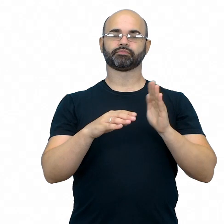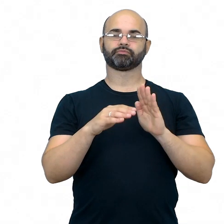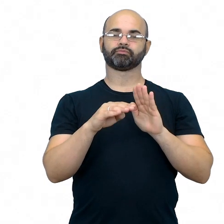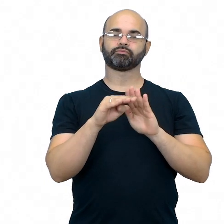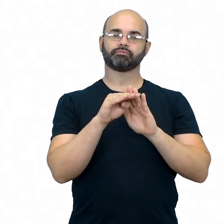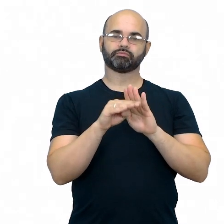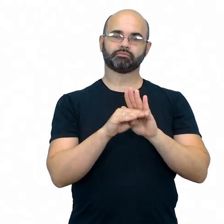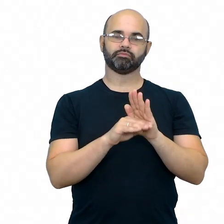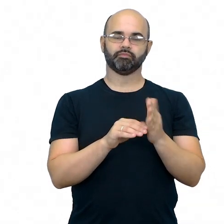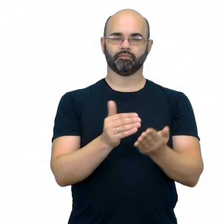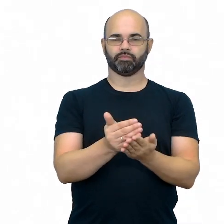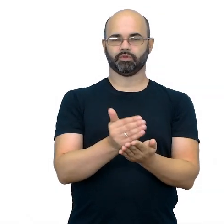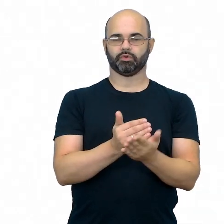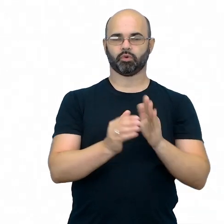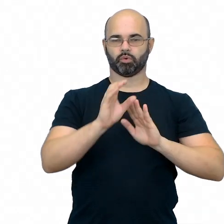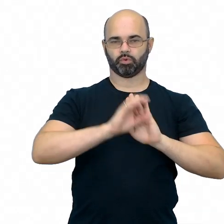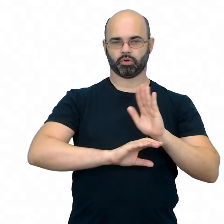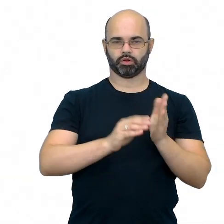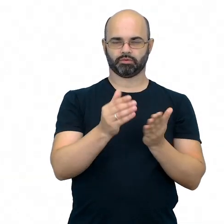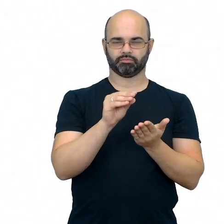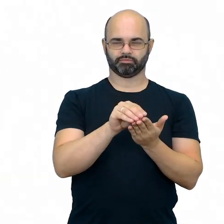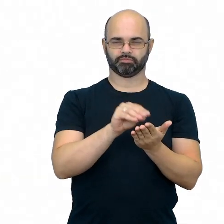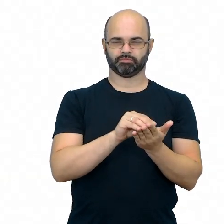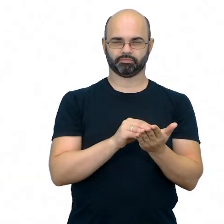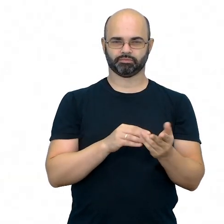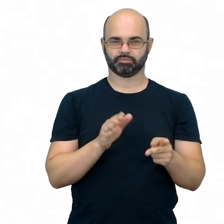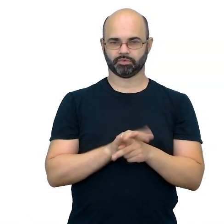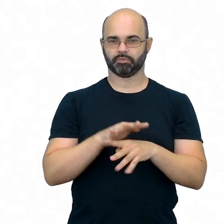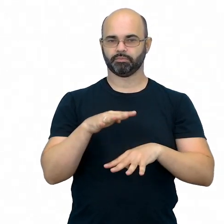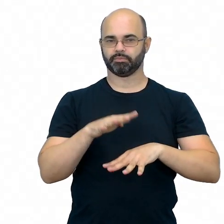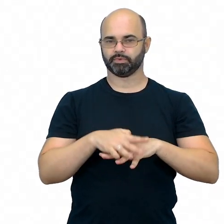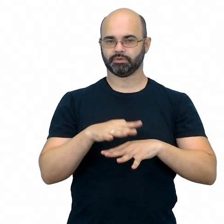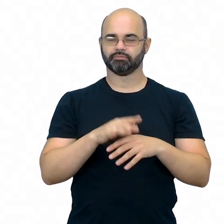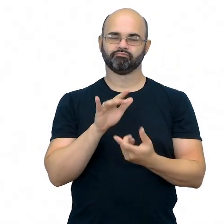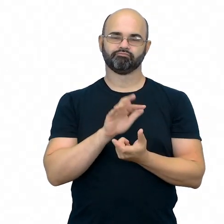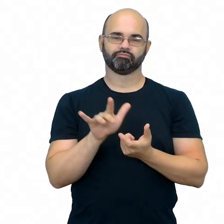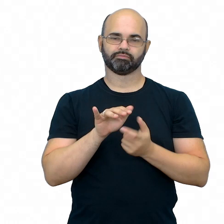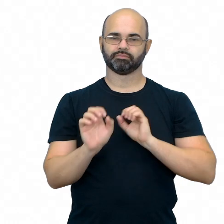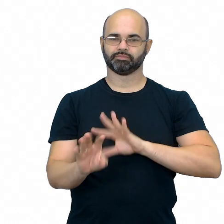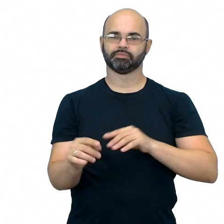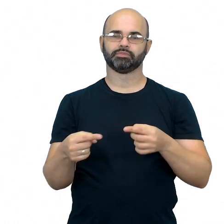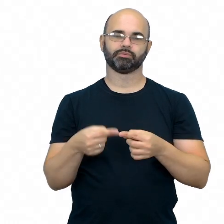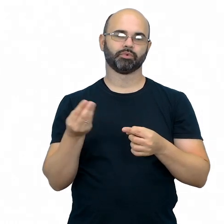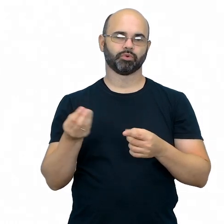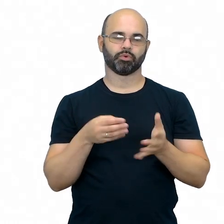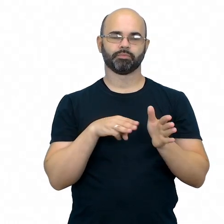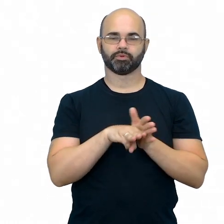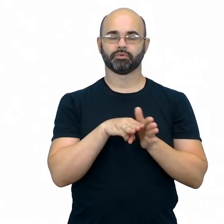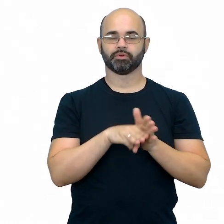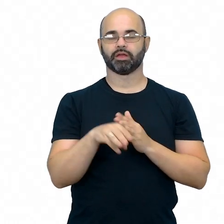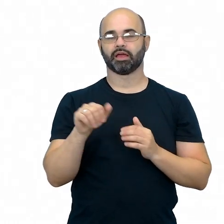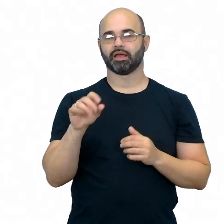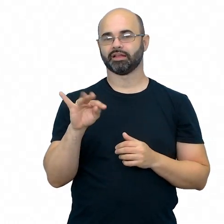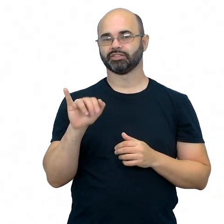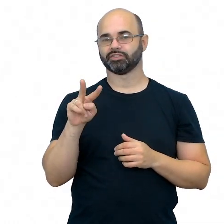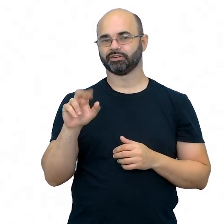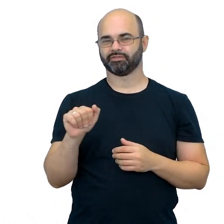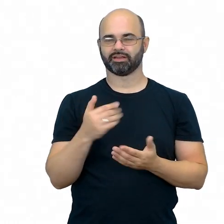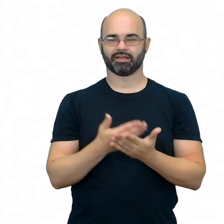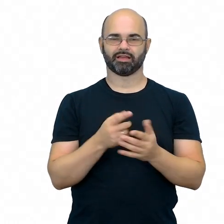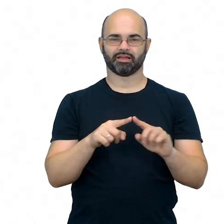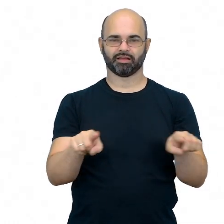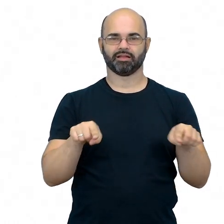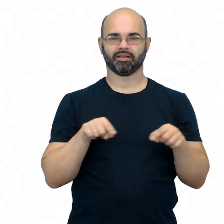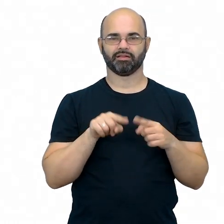está relacionada ali com o letramento matemático, com as metodologias ativas, né, e principalmente sobre essa sala de aula invertida